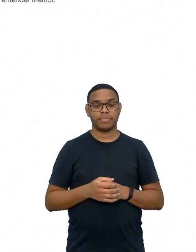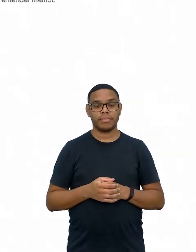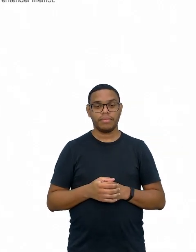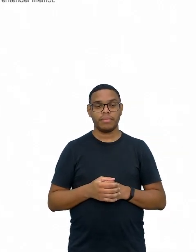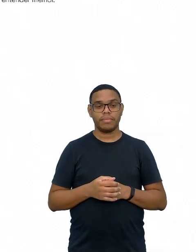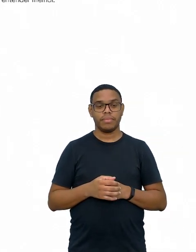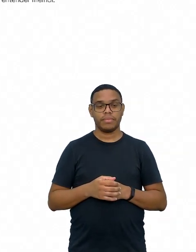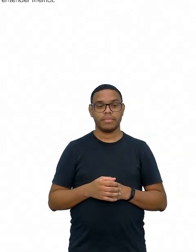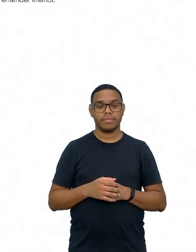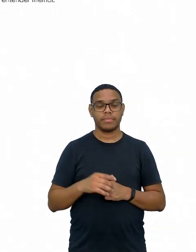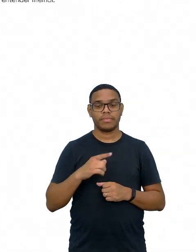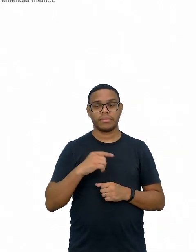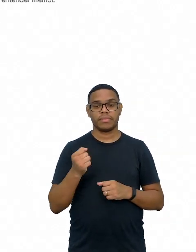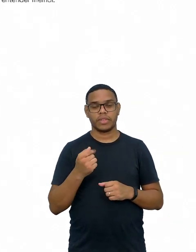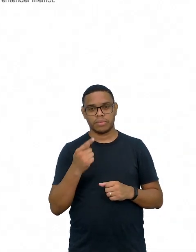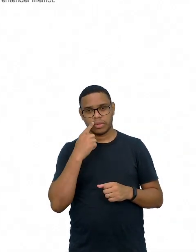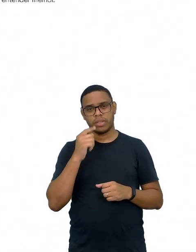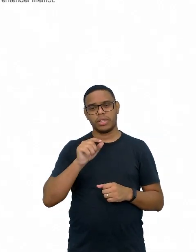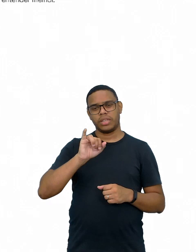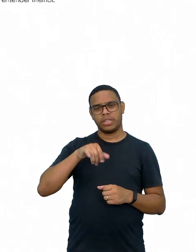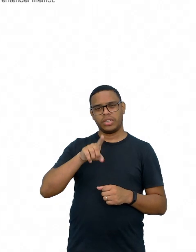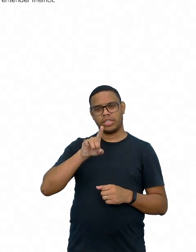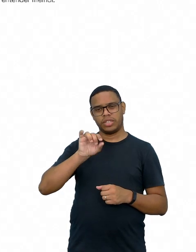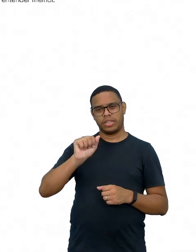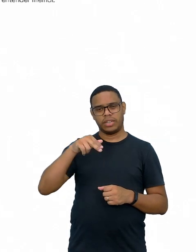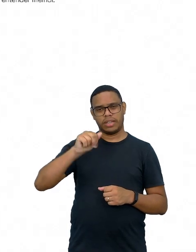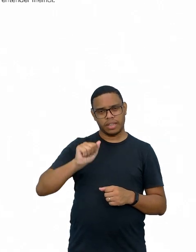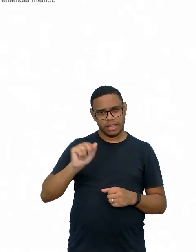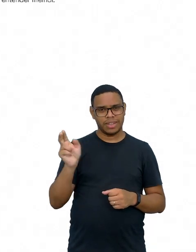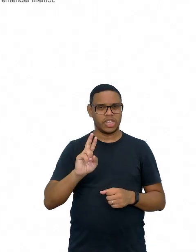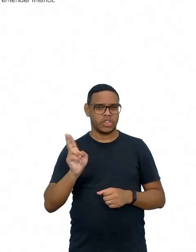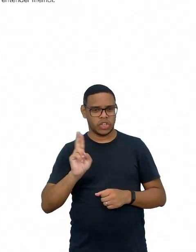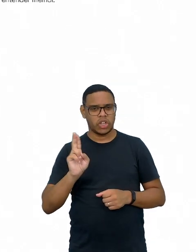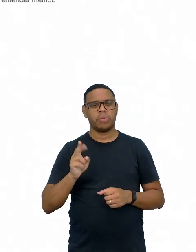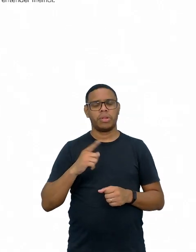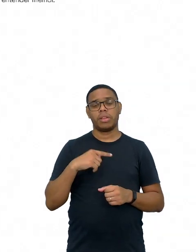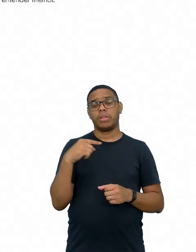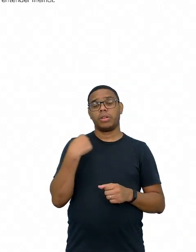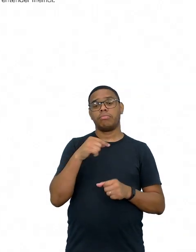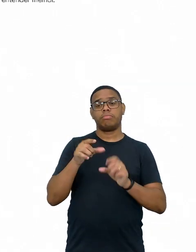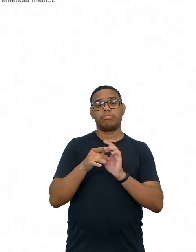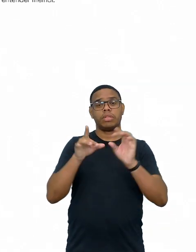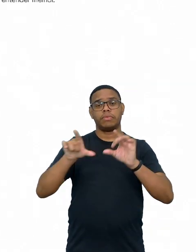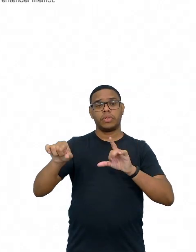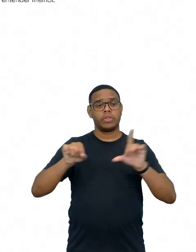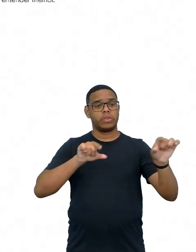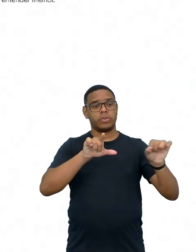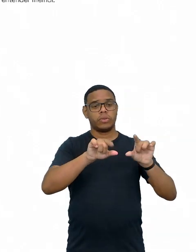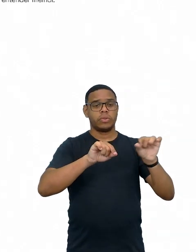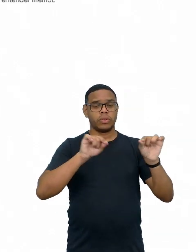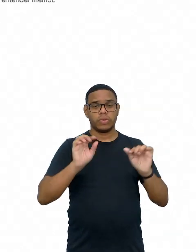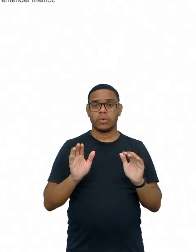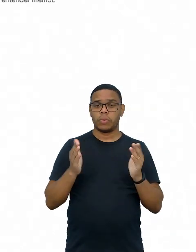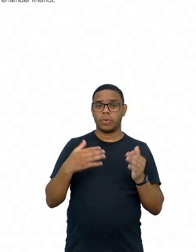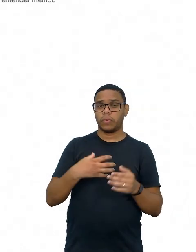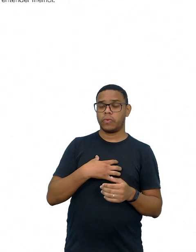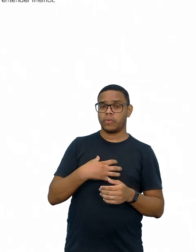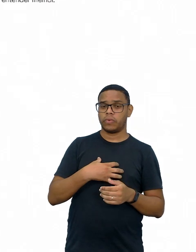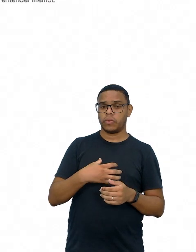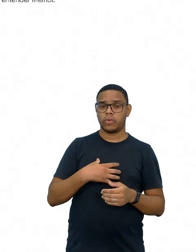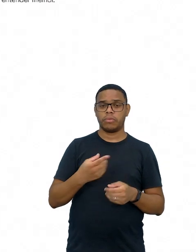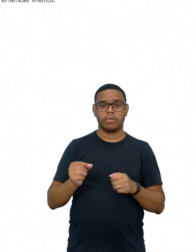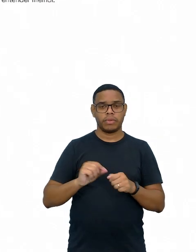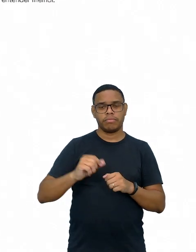Altura, pode chamar de mediana, e aí a gente vê como que a gente faz. qual é a relação da geometria